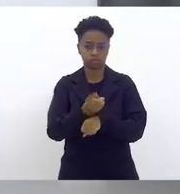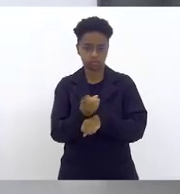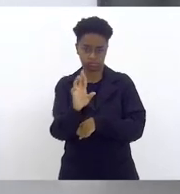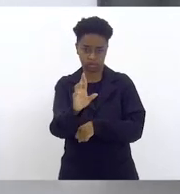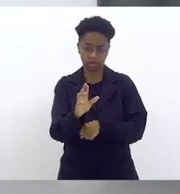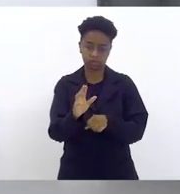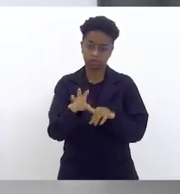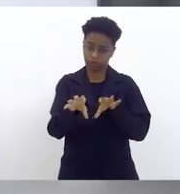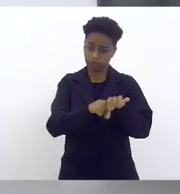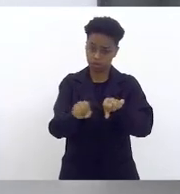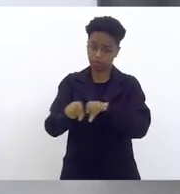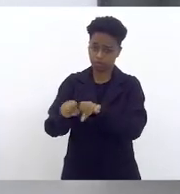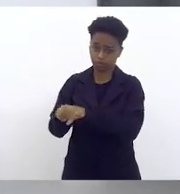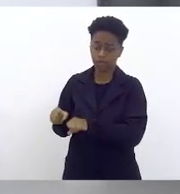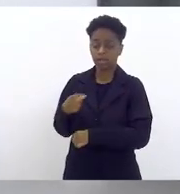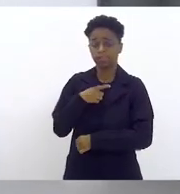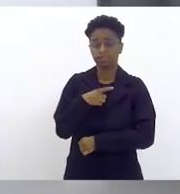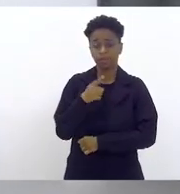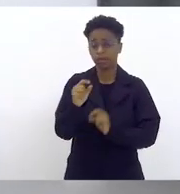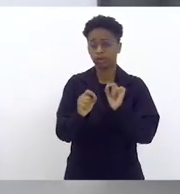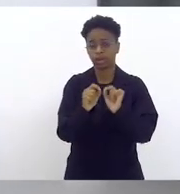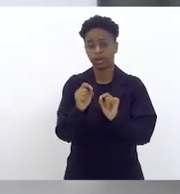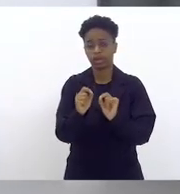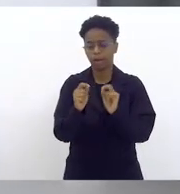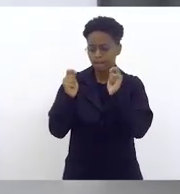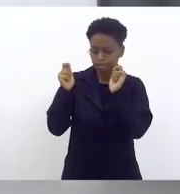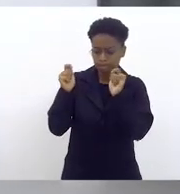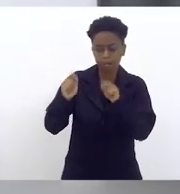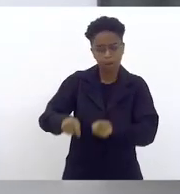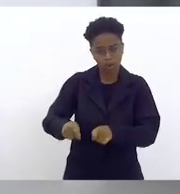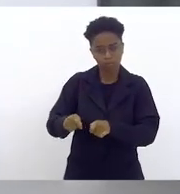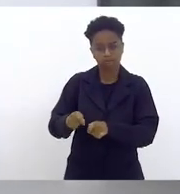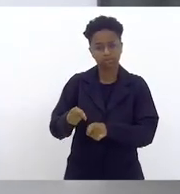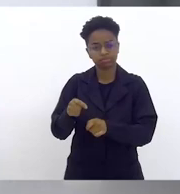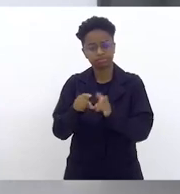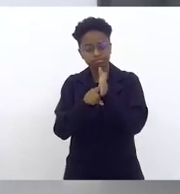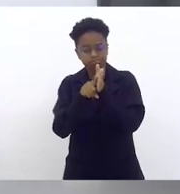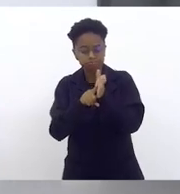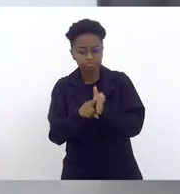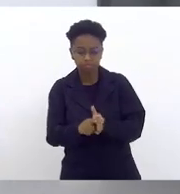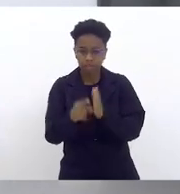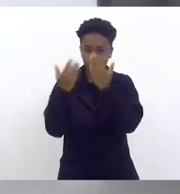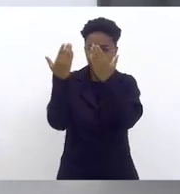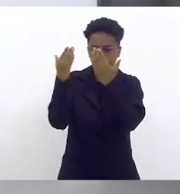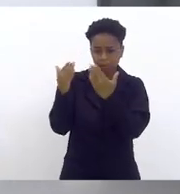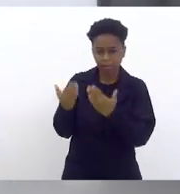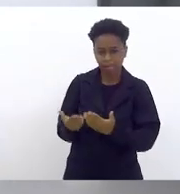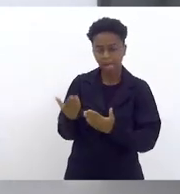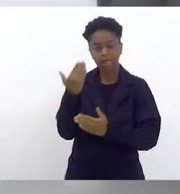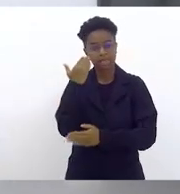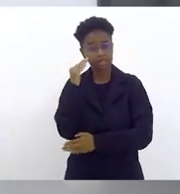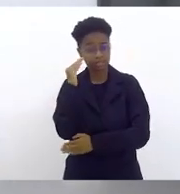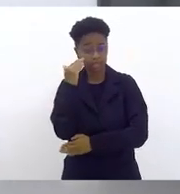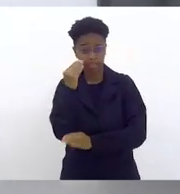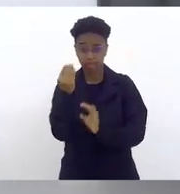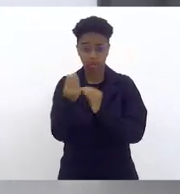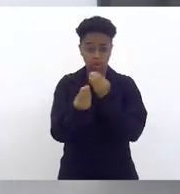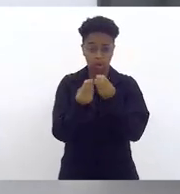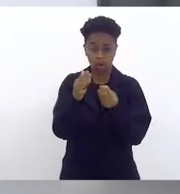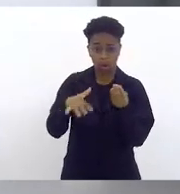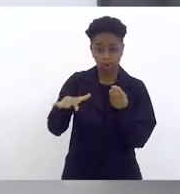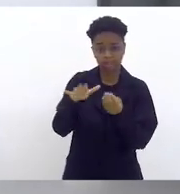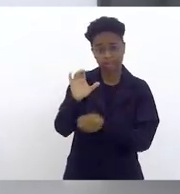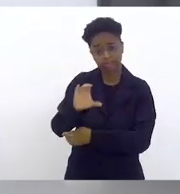de um lado né Não só a possibilidade da previsão da pesquisa do entendimento da ciência